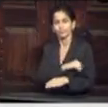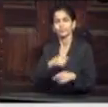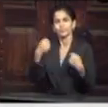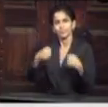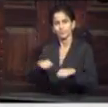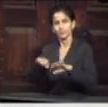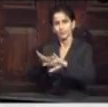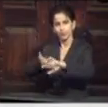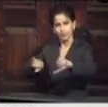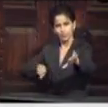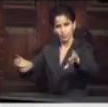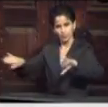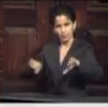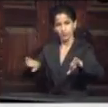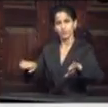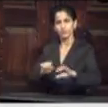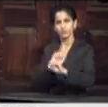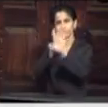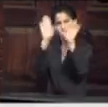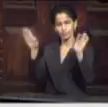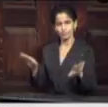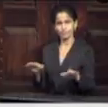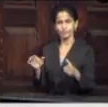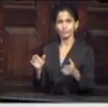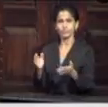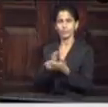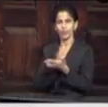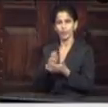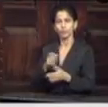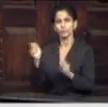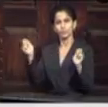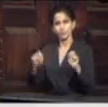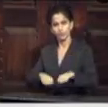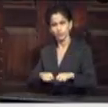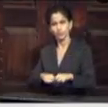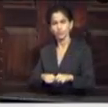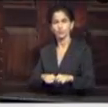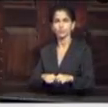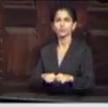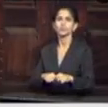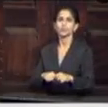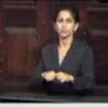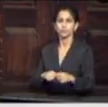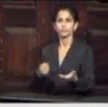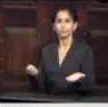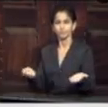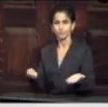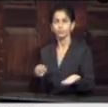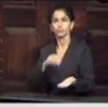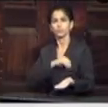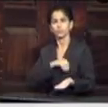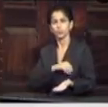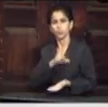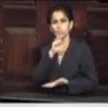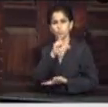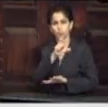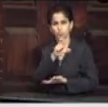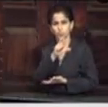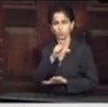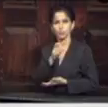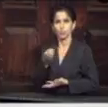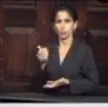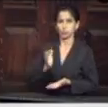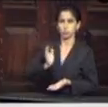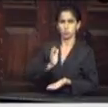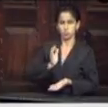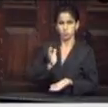uma separação clara daqueles que têm a possibilidade de contratos altíssimos, ter salários bastante